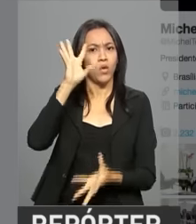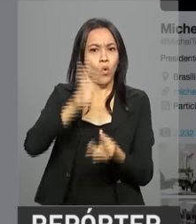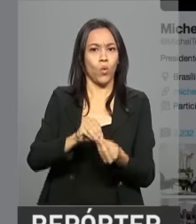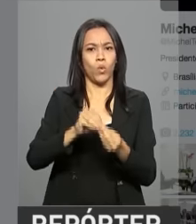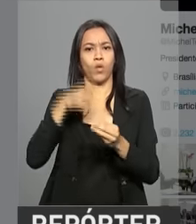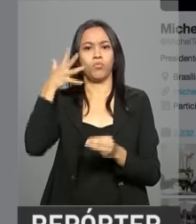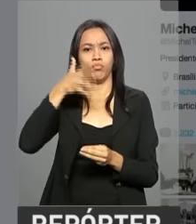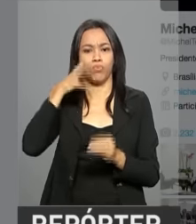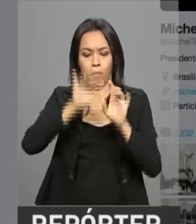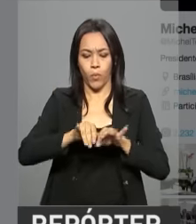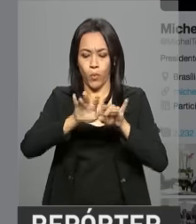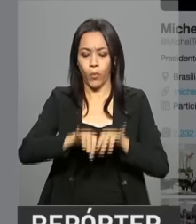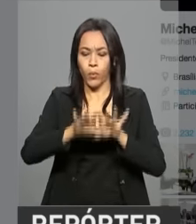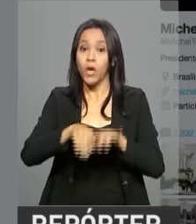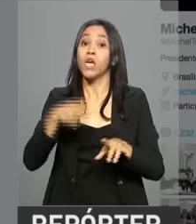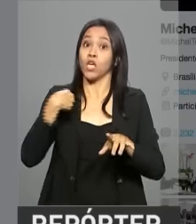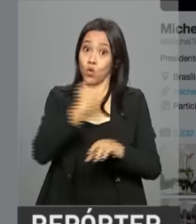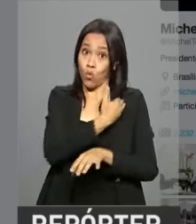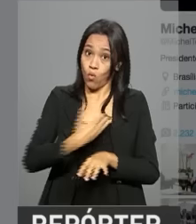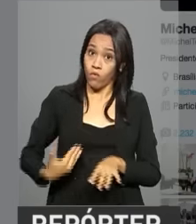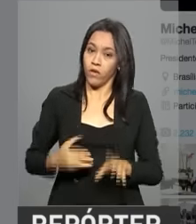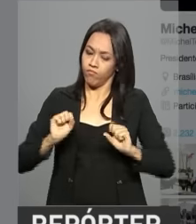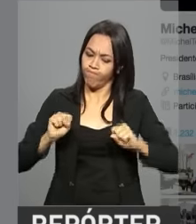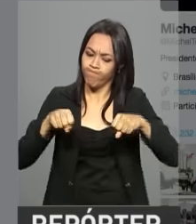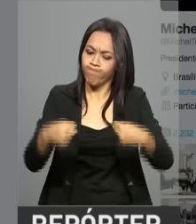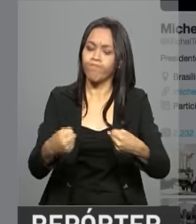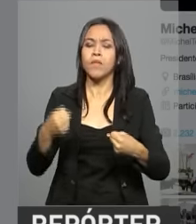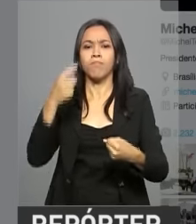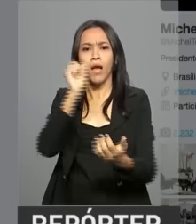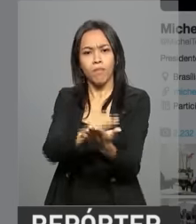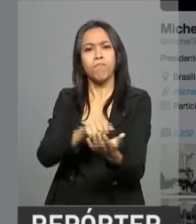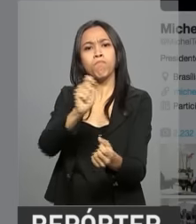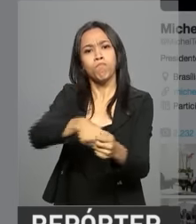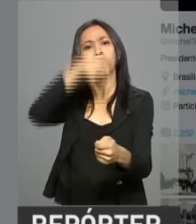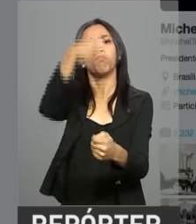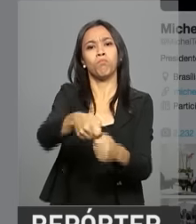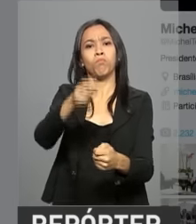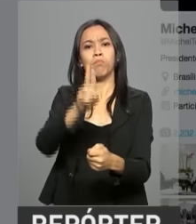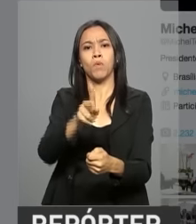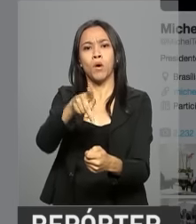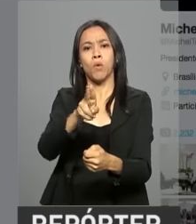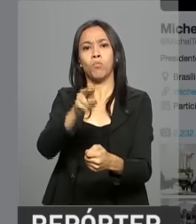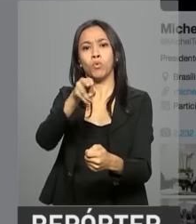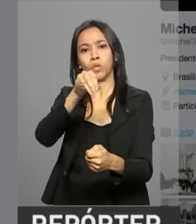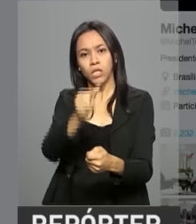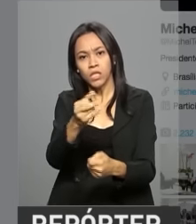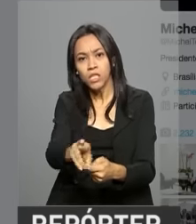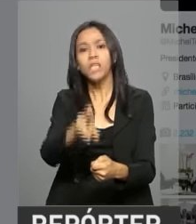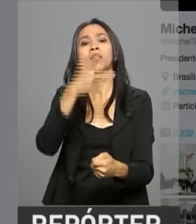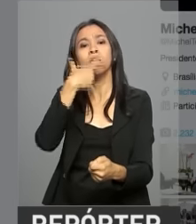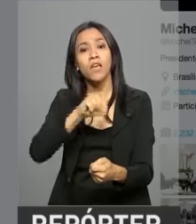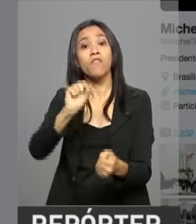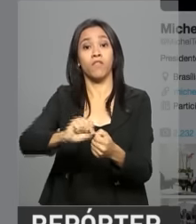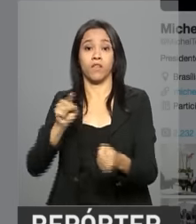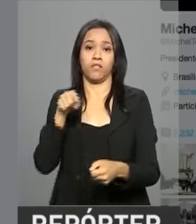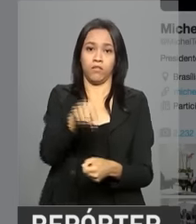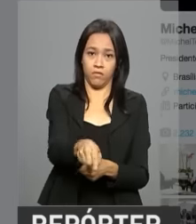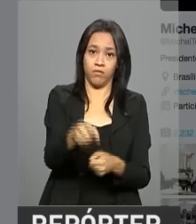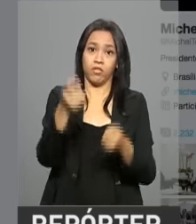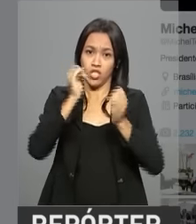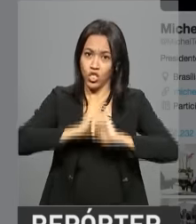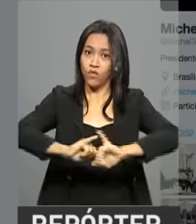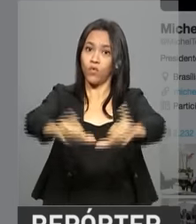o Governo está mobilizado para apurar as responsabilidades e punir com Rigor os autores do estupro e da